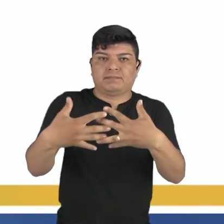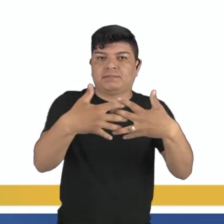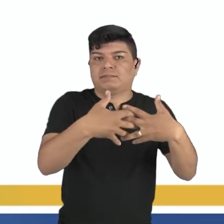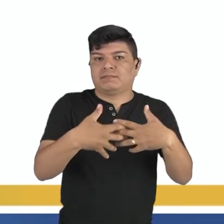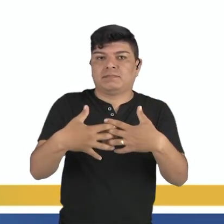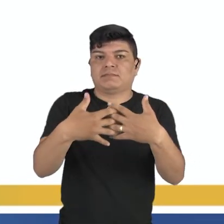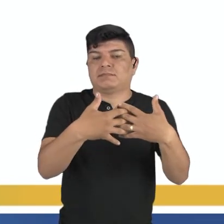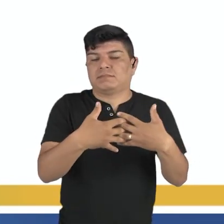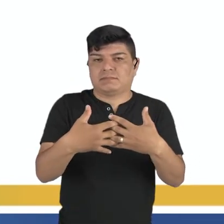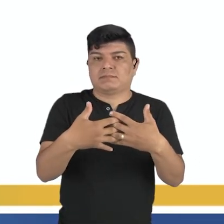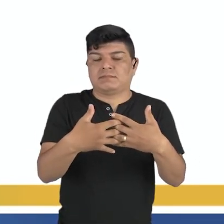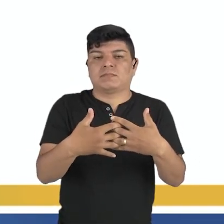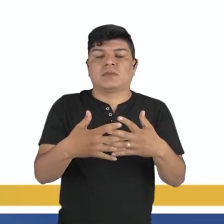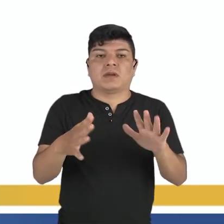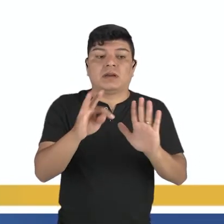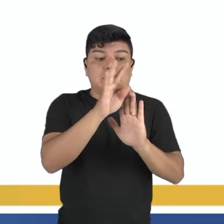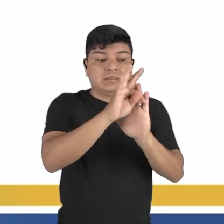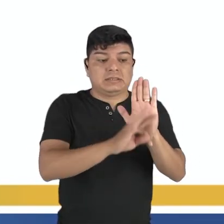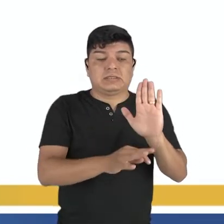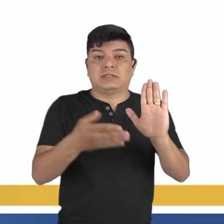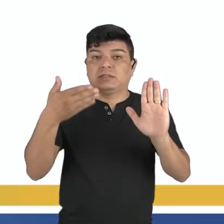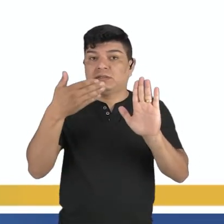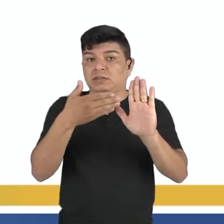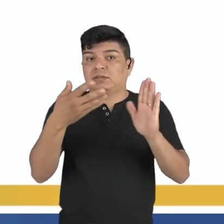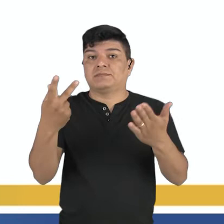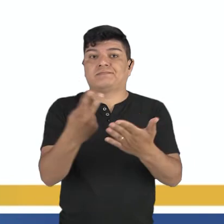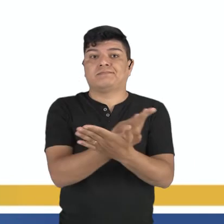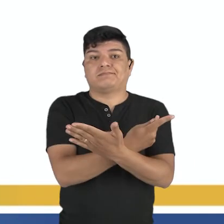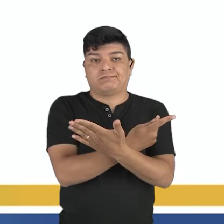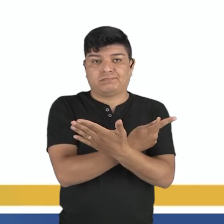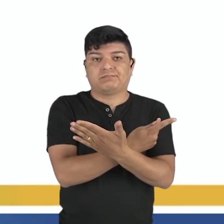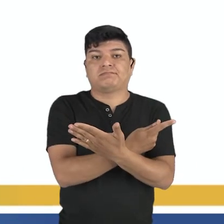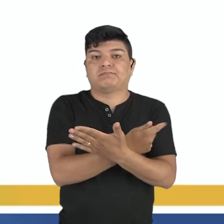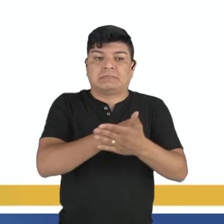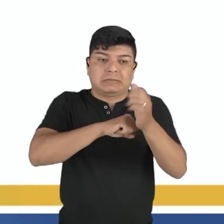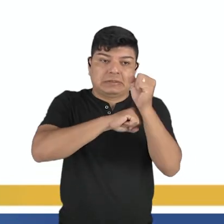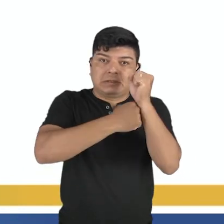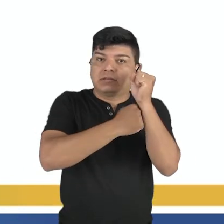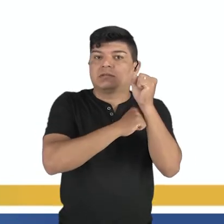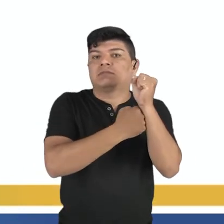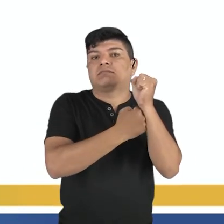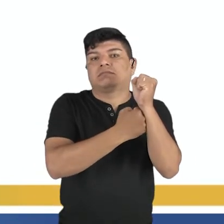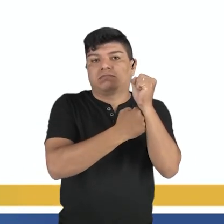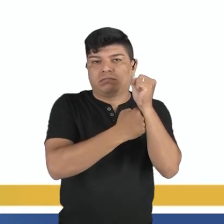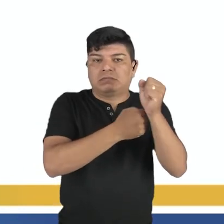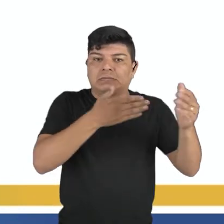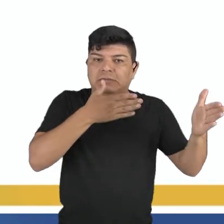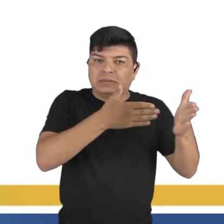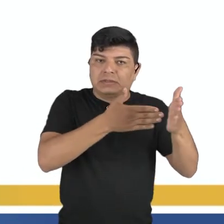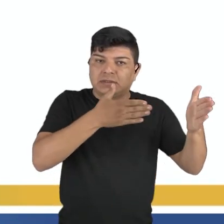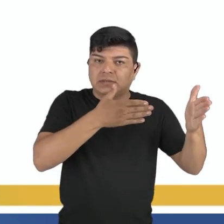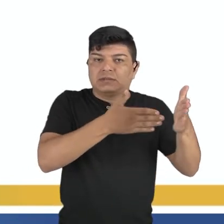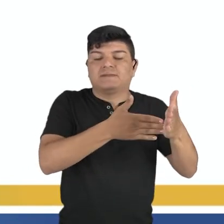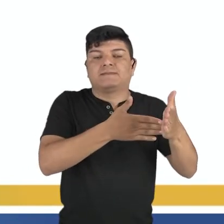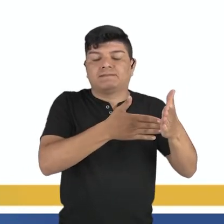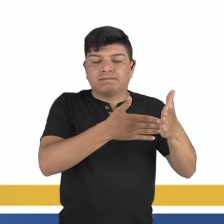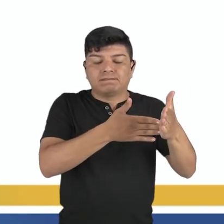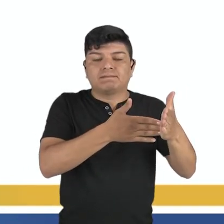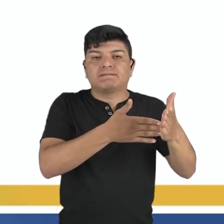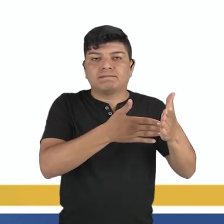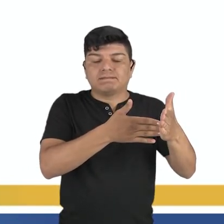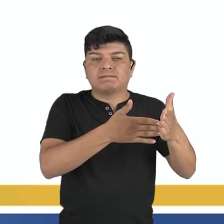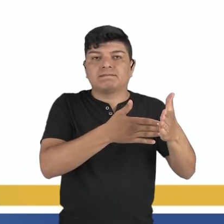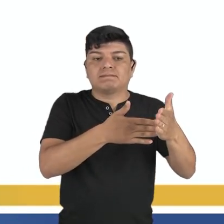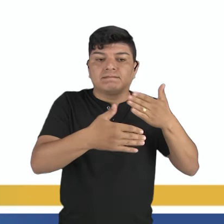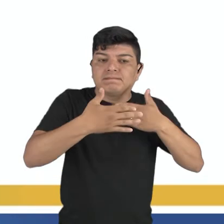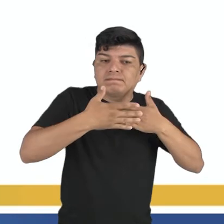assim, que aconteceu, né, essa barreira, né, o bloqueamento